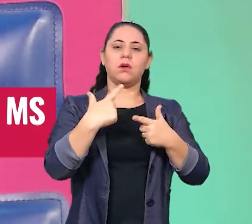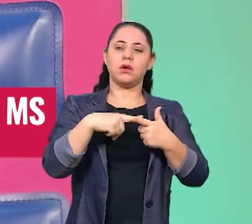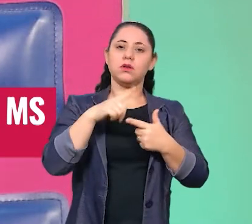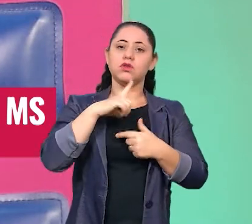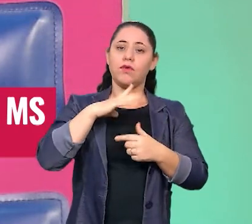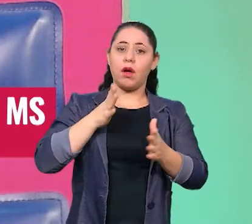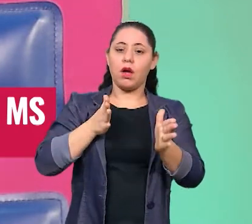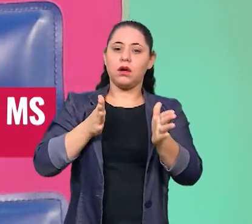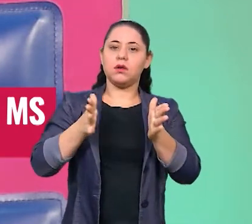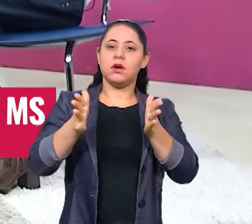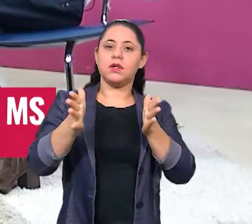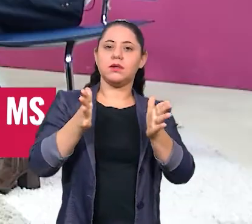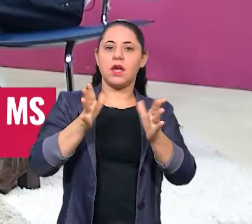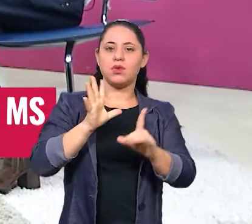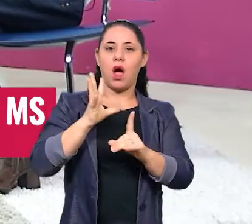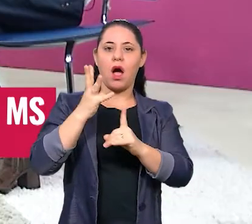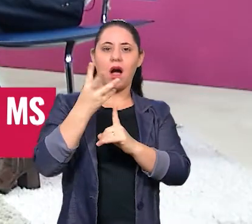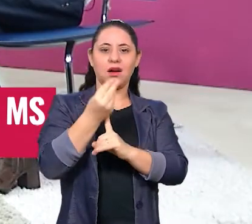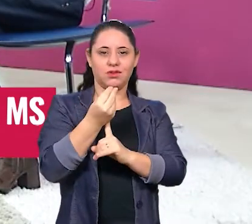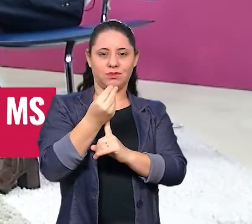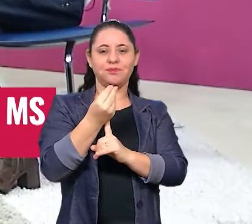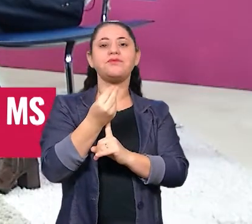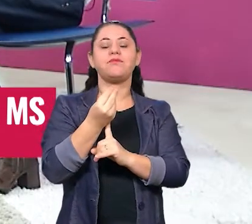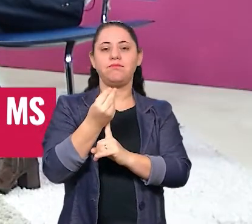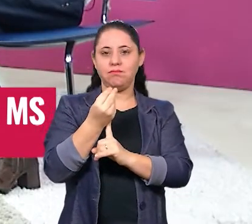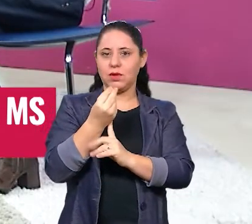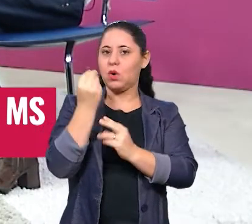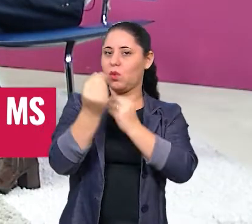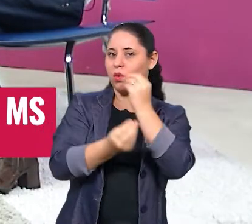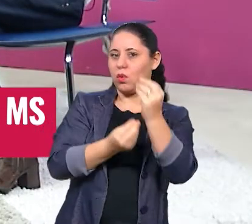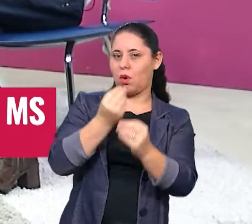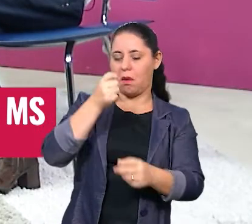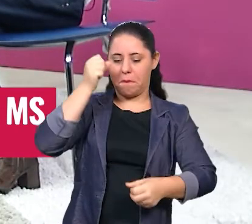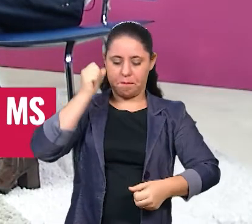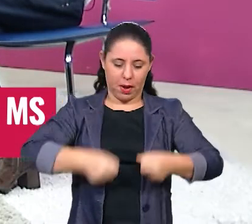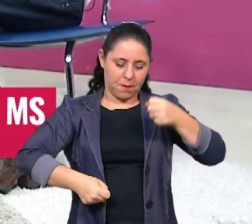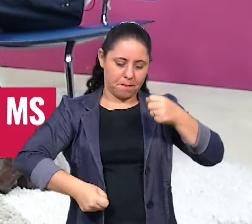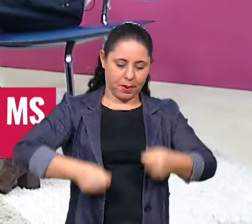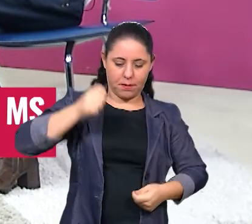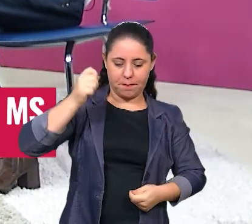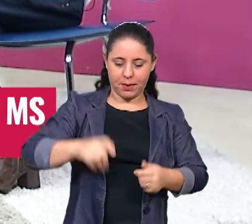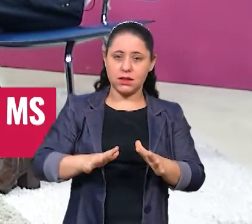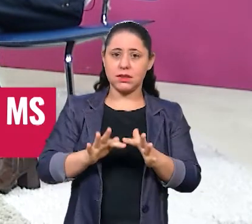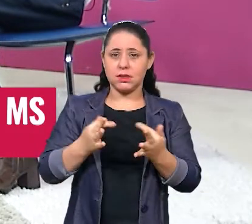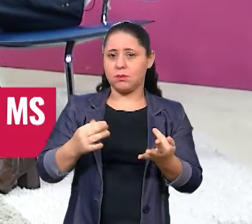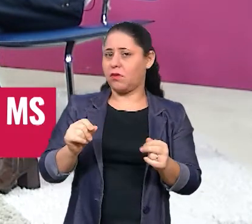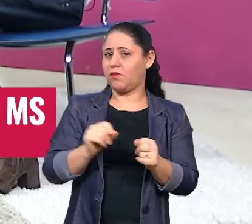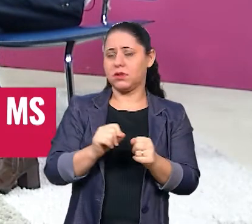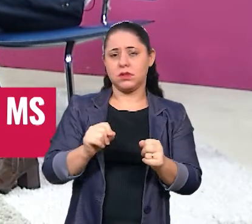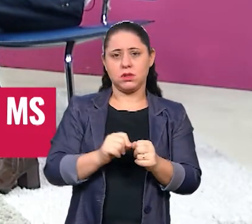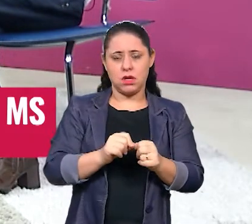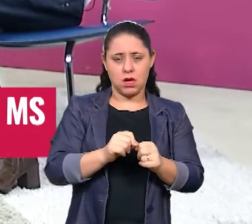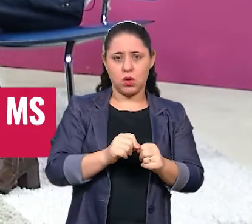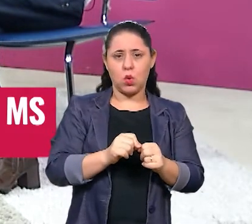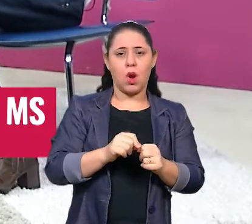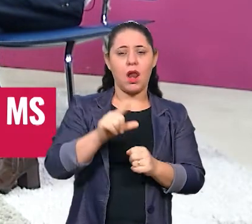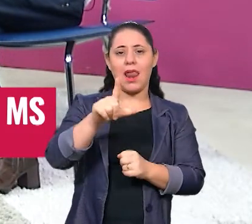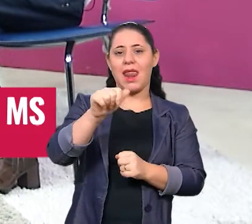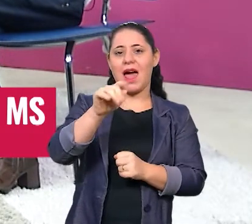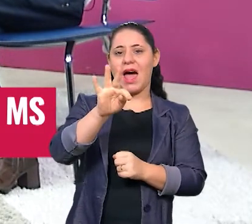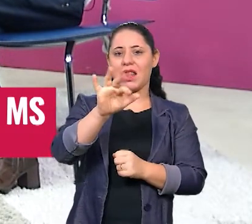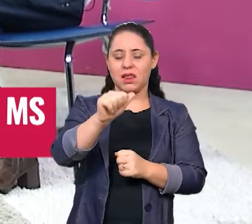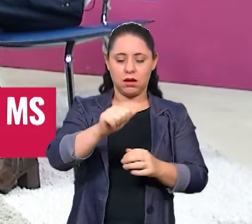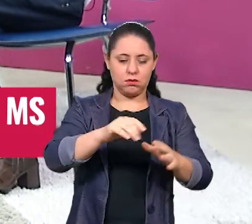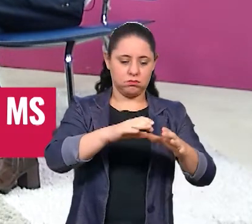né? Através da percussão, que é uma coisa tão simples que nós fazemos com tambores e latas. Então, você